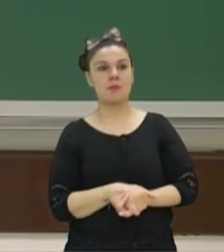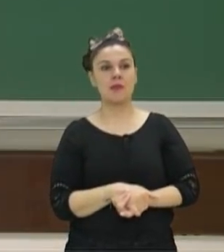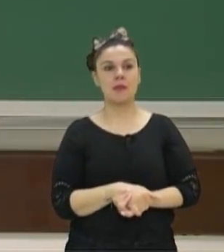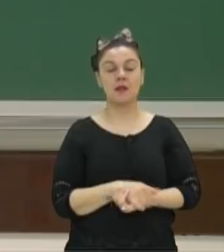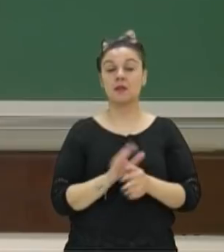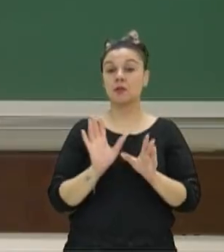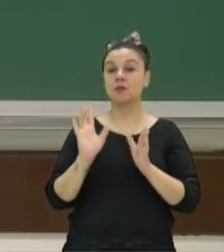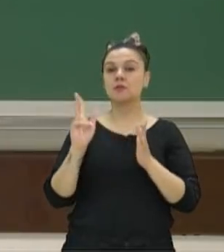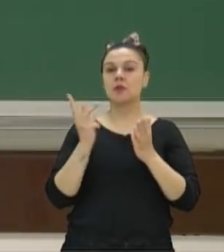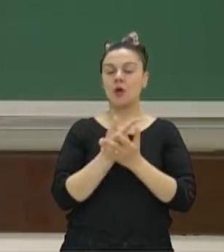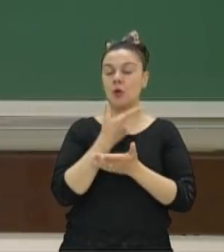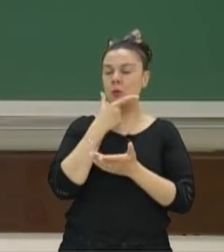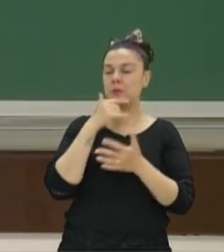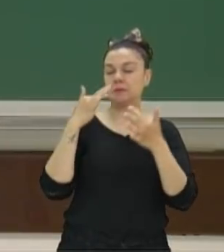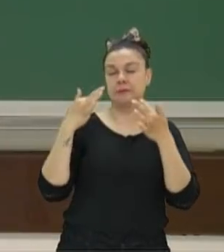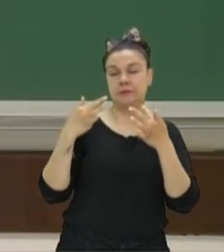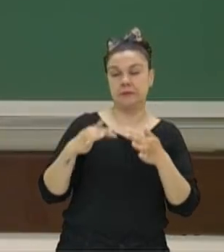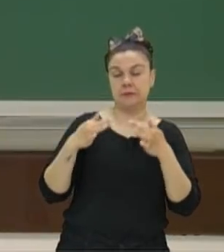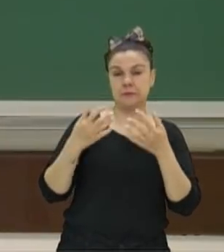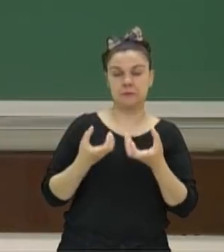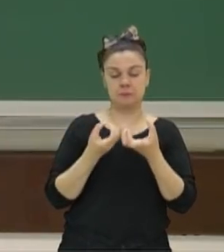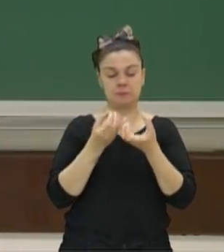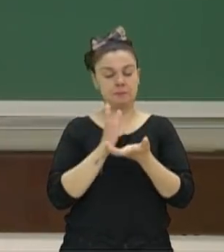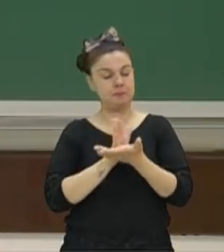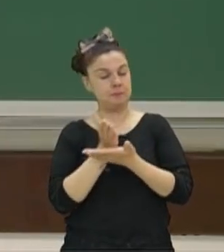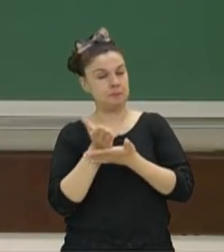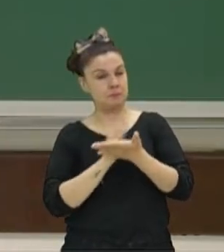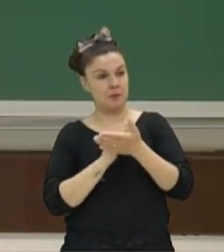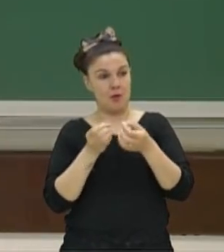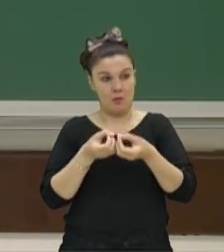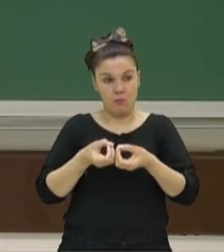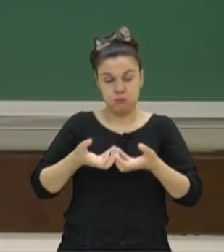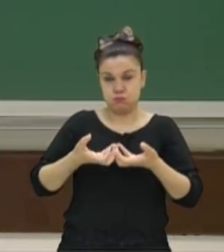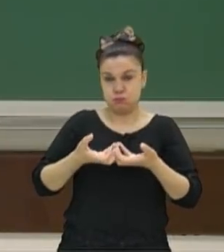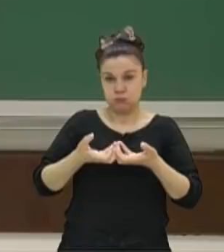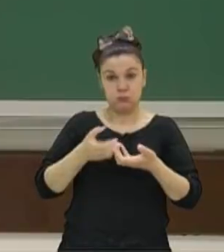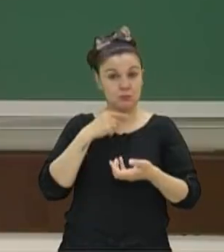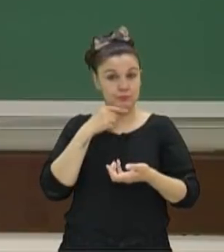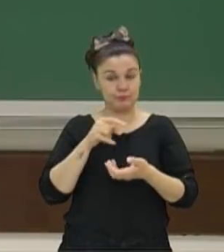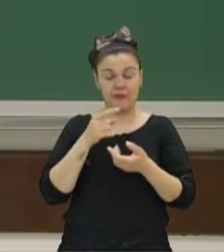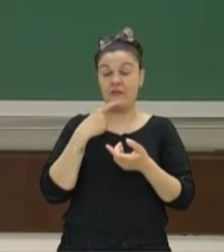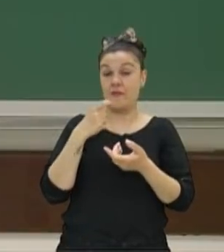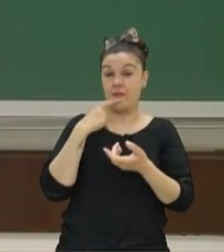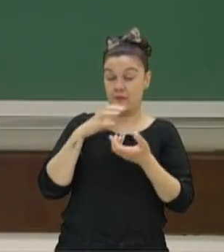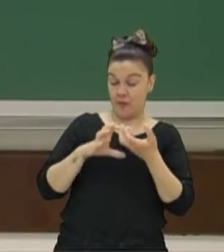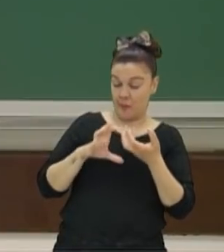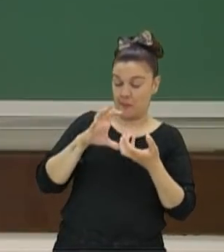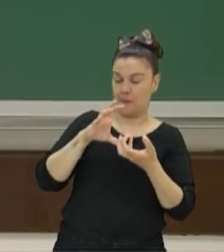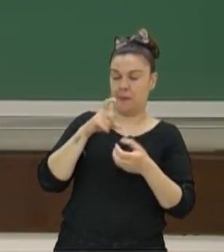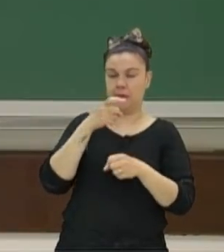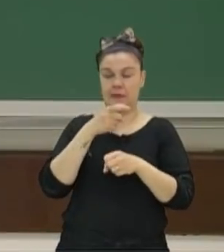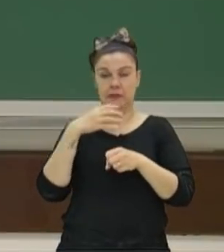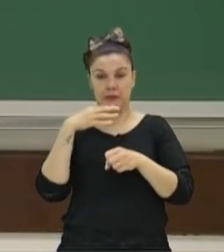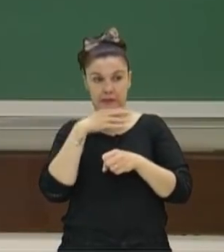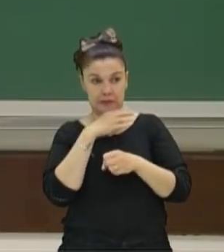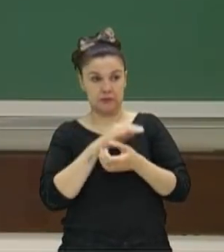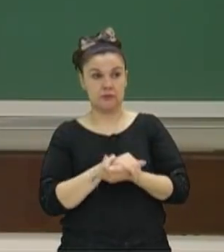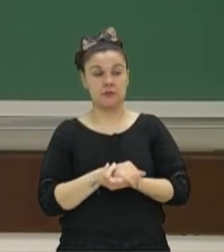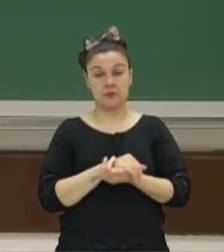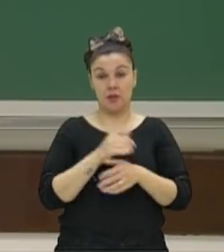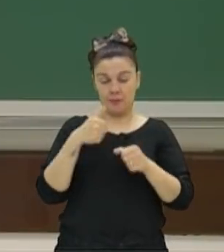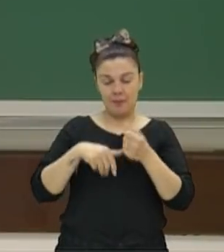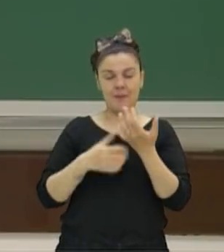vai acontecer? O menino vai sentir dor, incômodo, né? Porque o testículo está inchado, vai ficar meio vermelho, vai ficar meio quente,